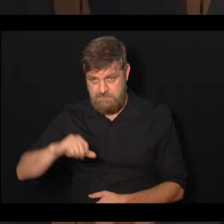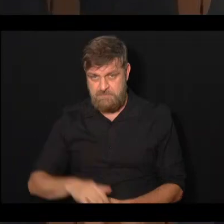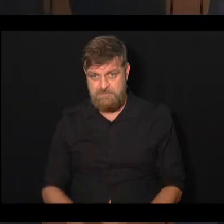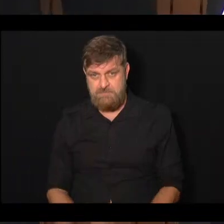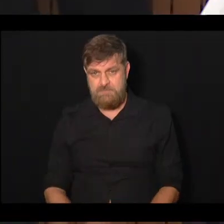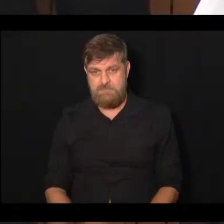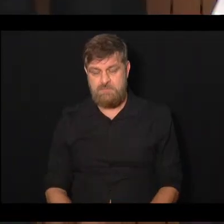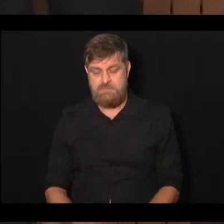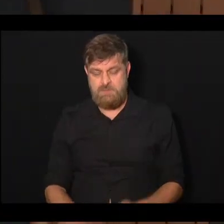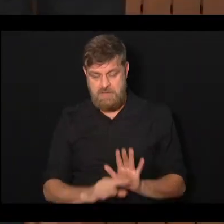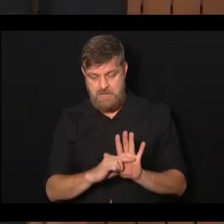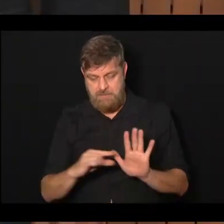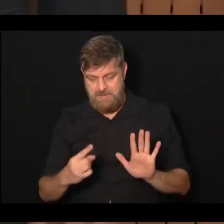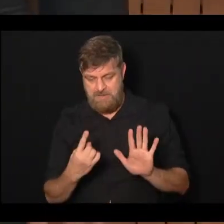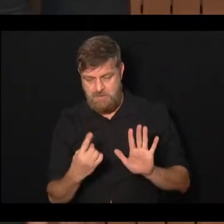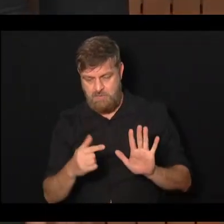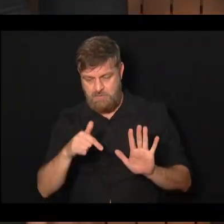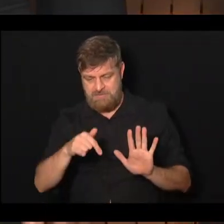emenda